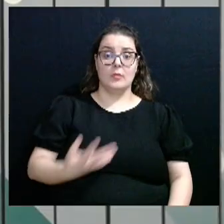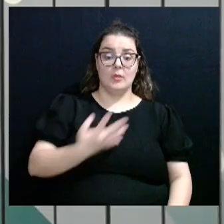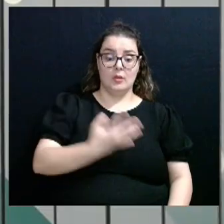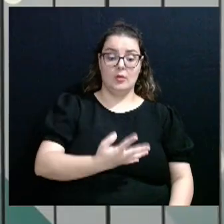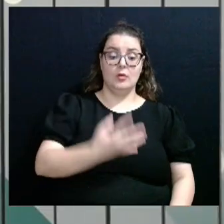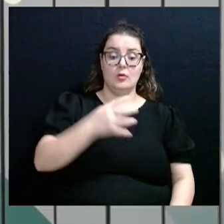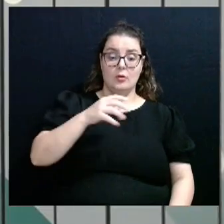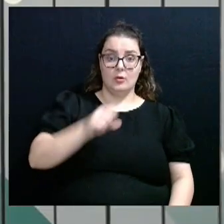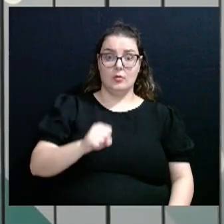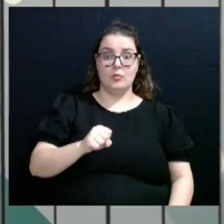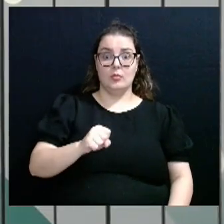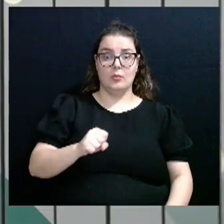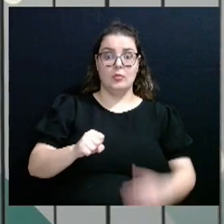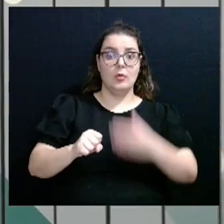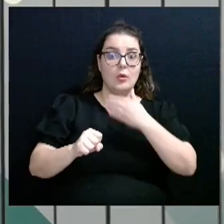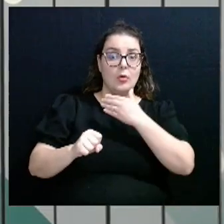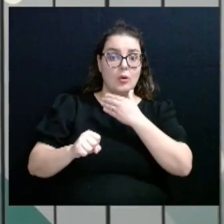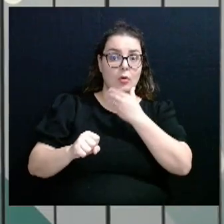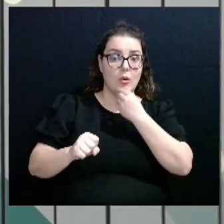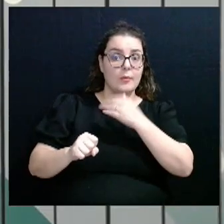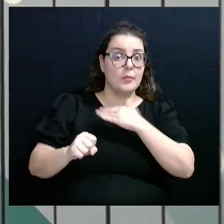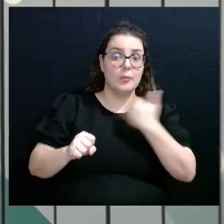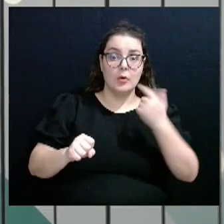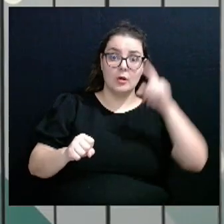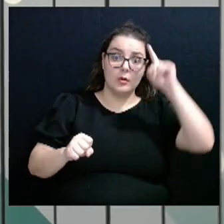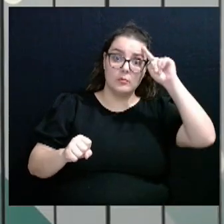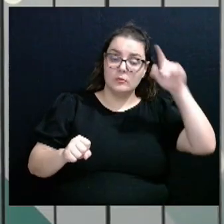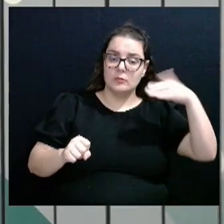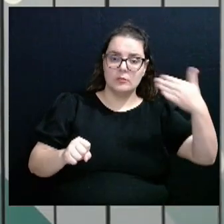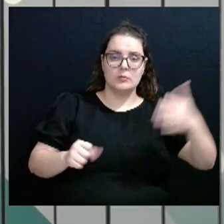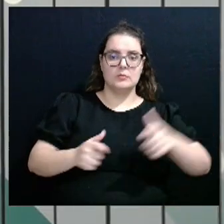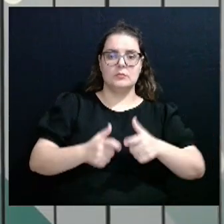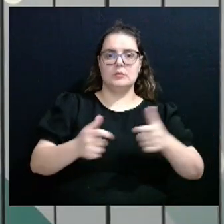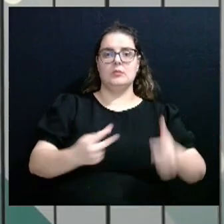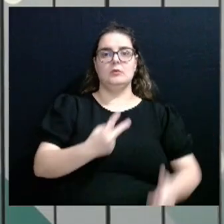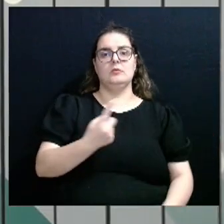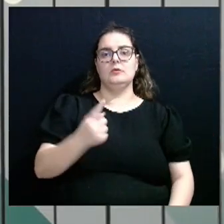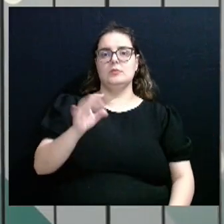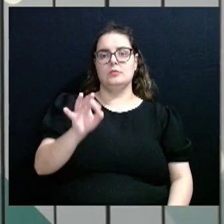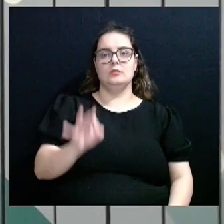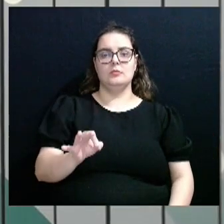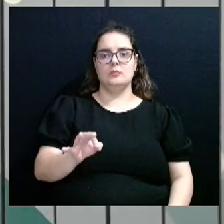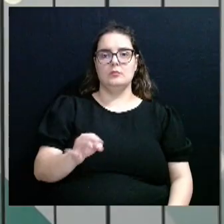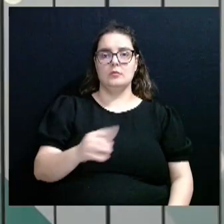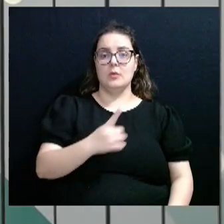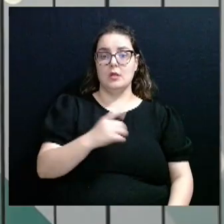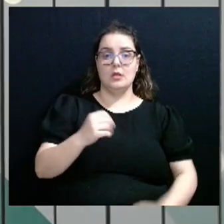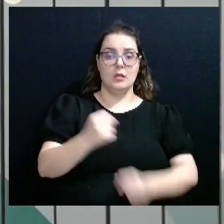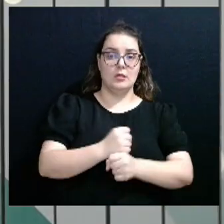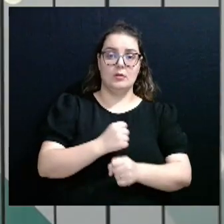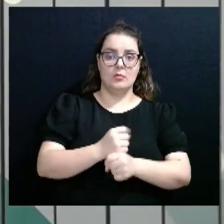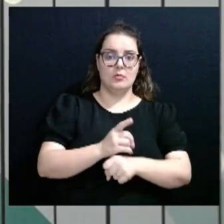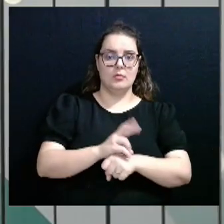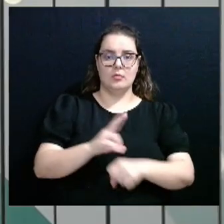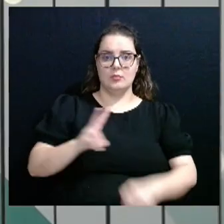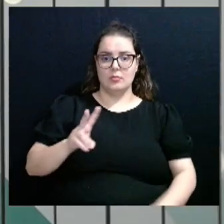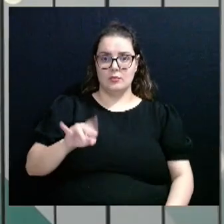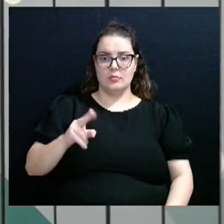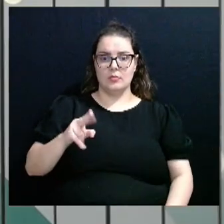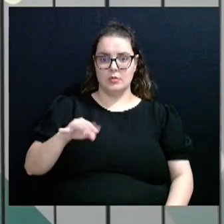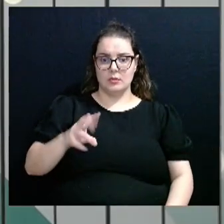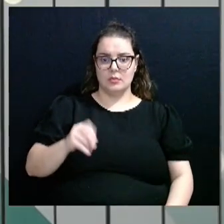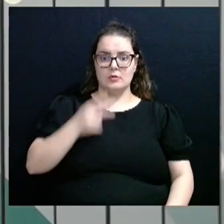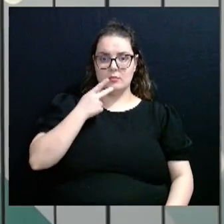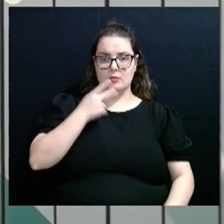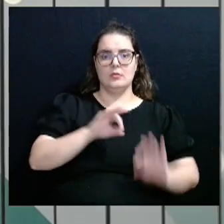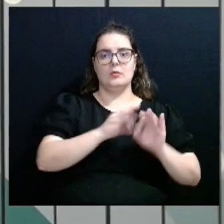óbitos por dia. Então, é uma alta de 21% em 10 anos. O doutor Vinícius pontuou para a gente, a hereditariedade